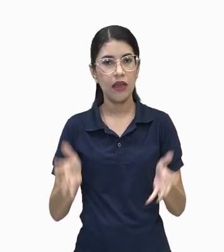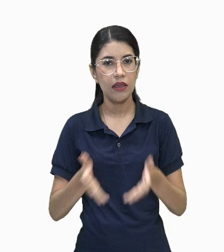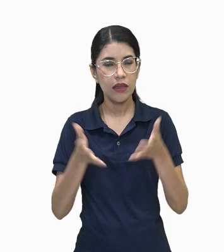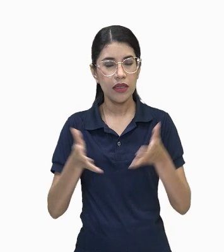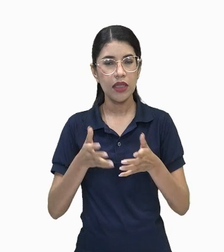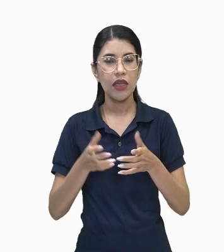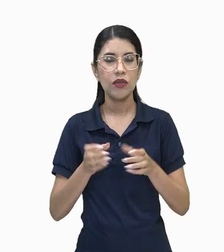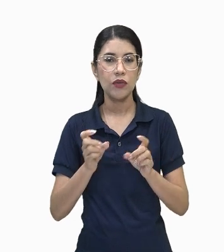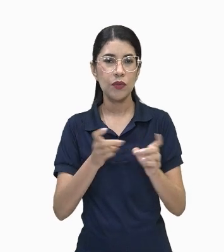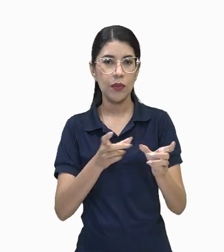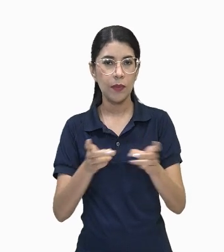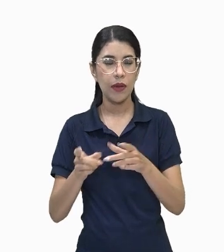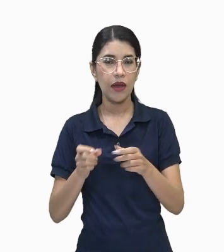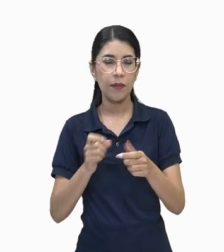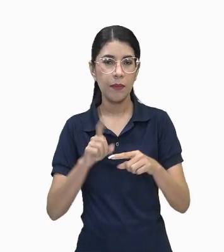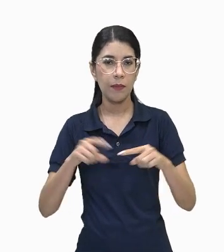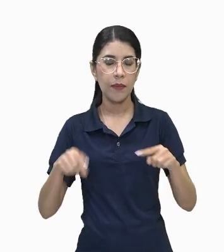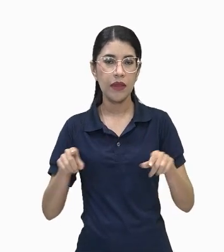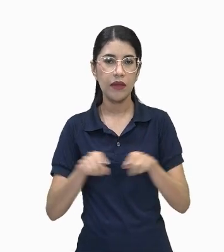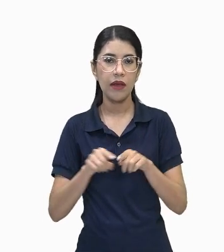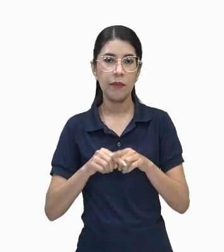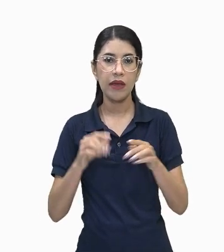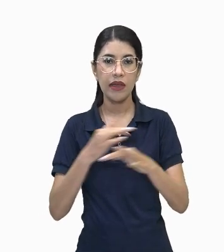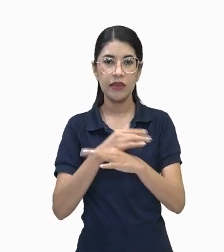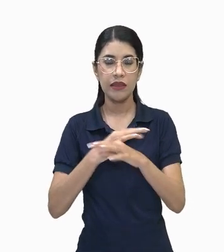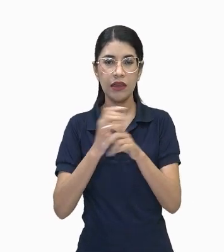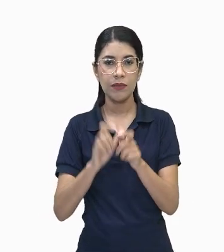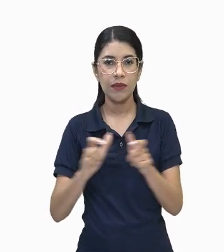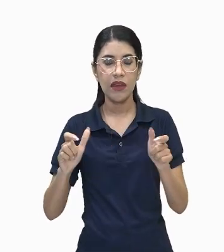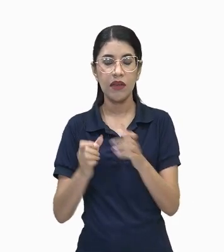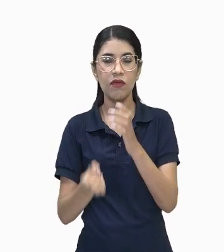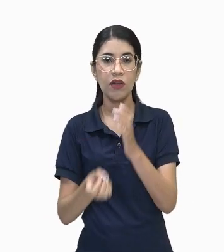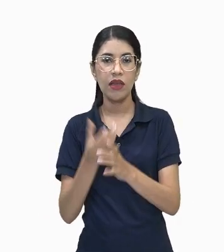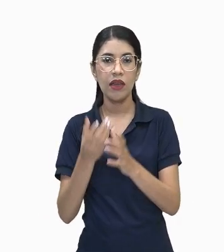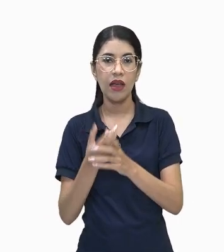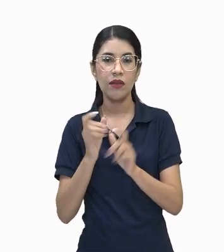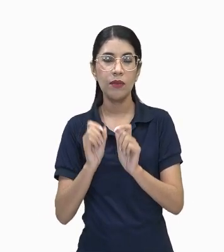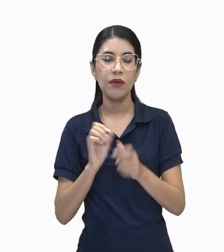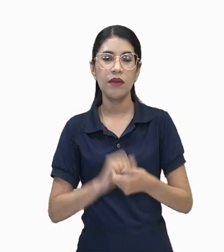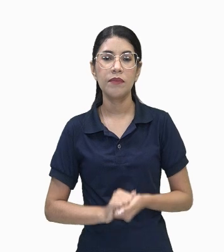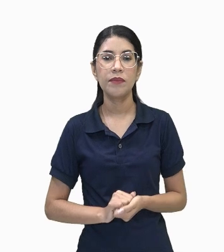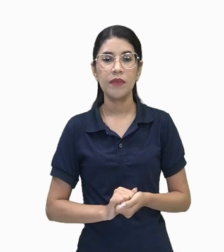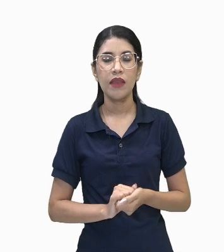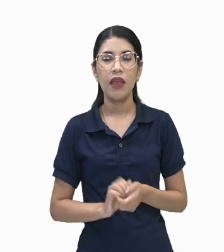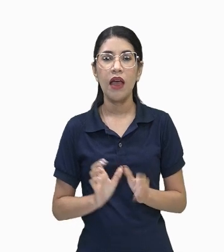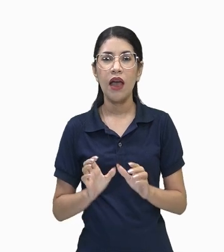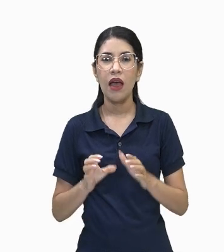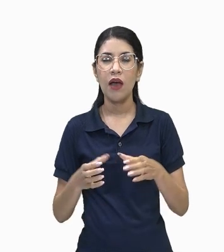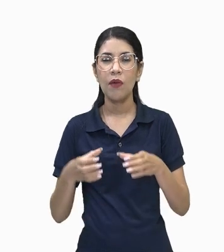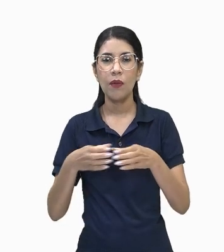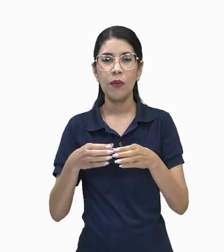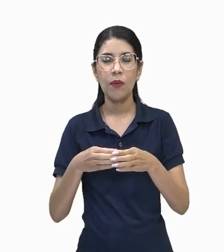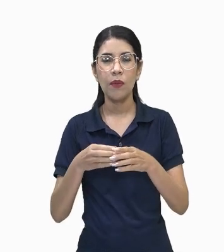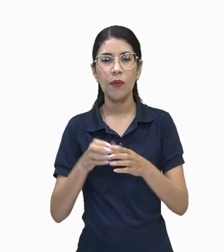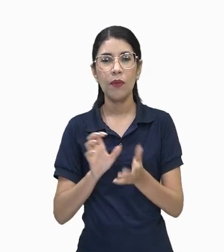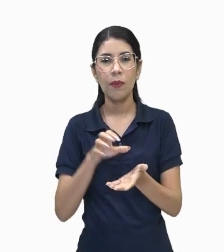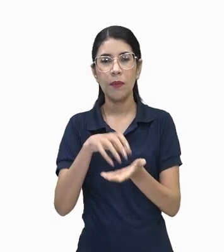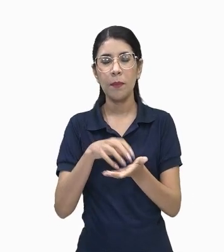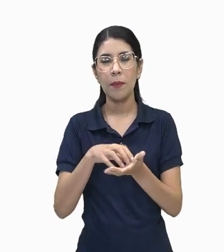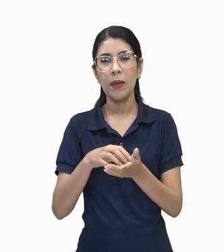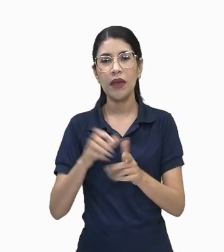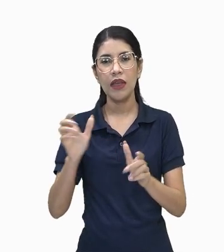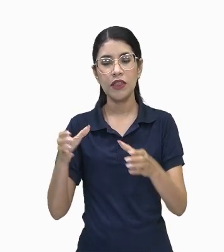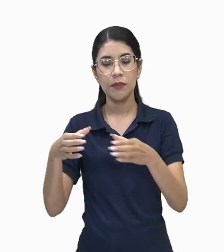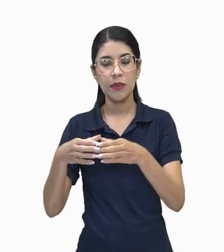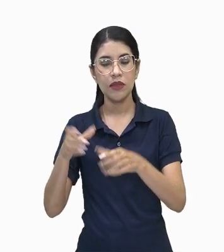comercial, cultural e urbana que os artesãos criaram as corporações de ofício, que eram organizações que reuniam pessoas que exerciam